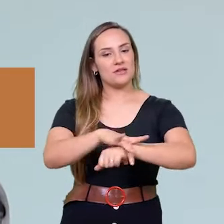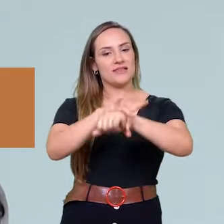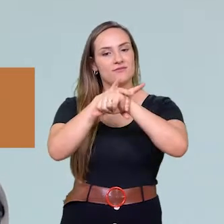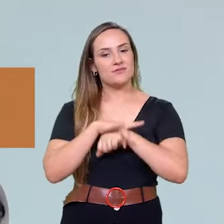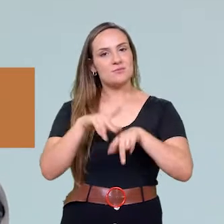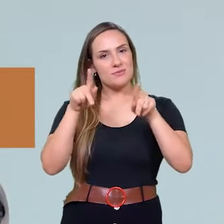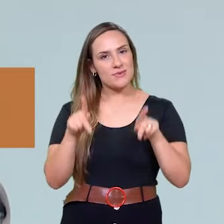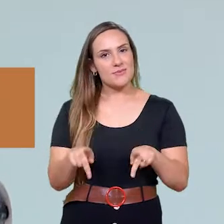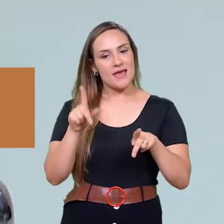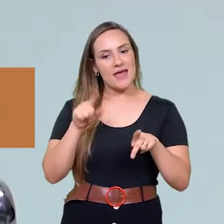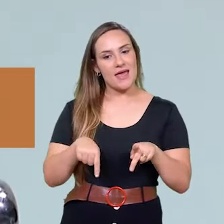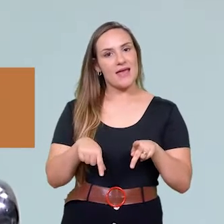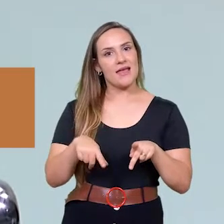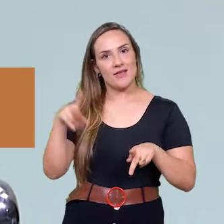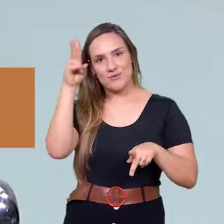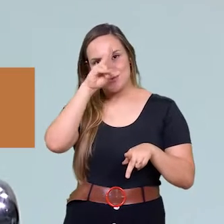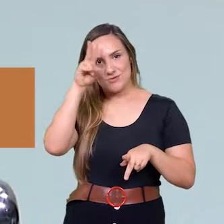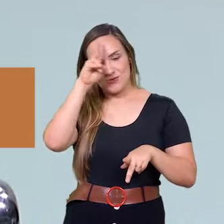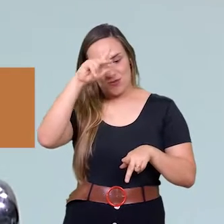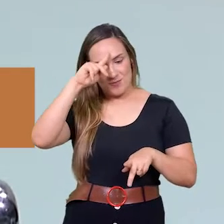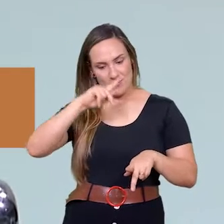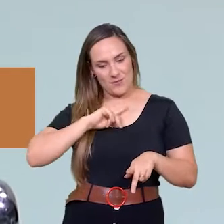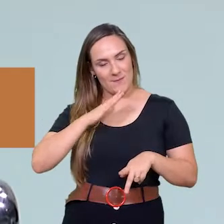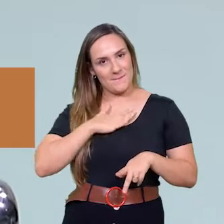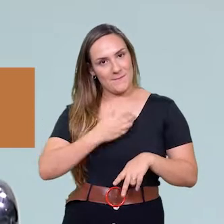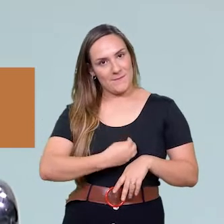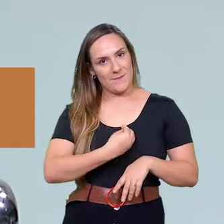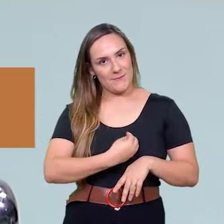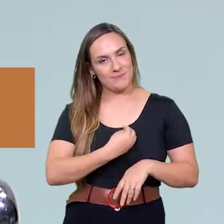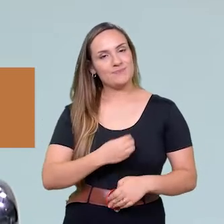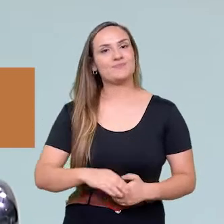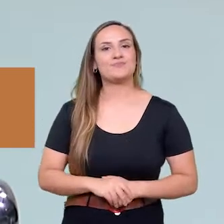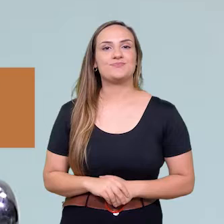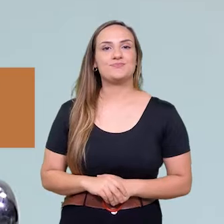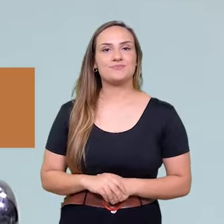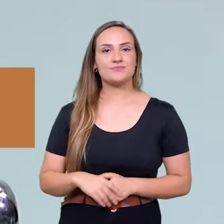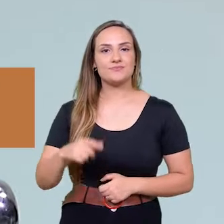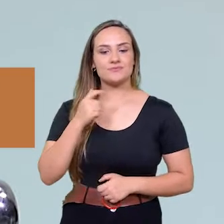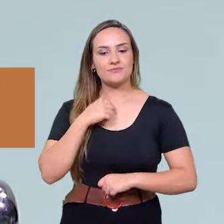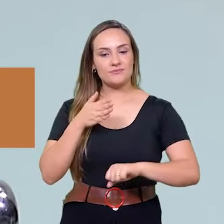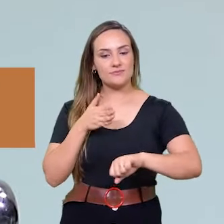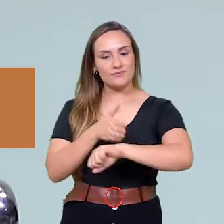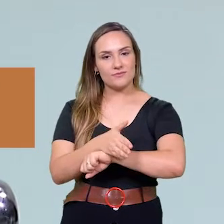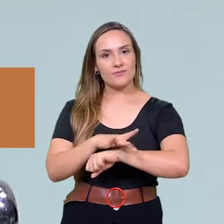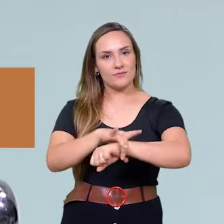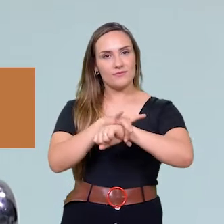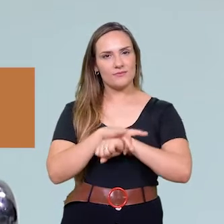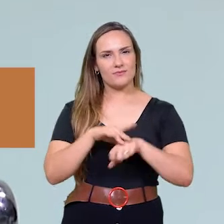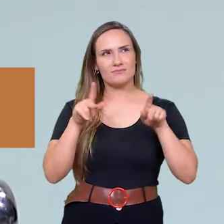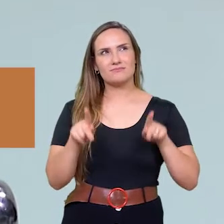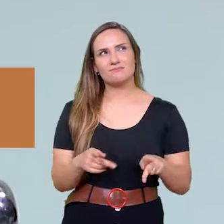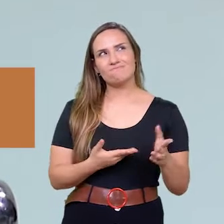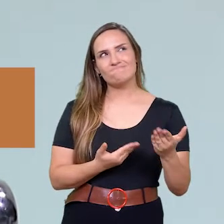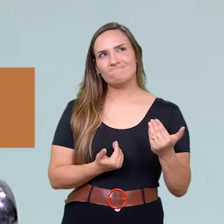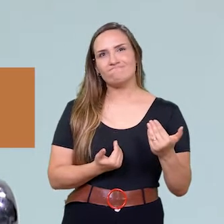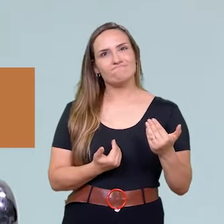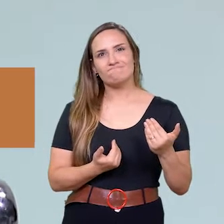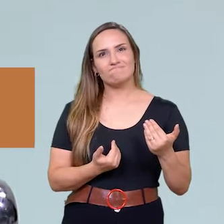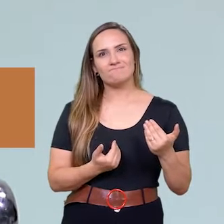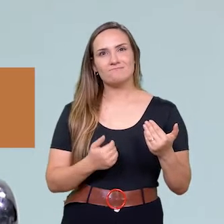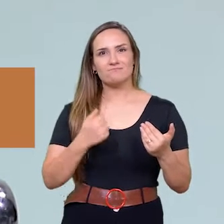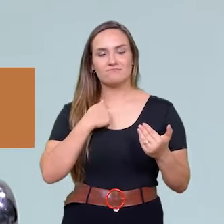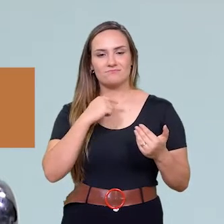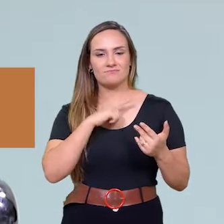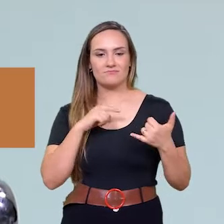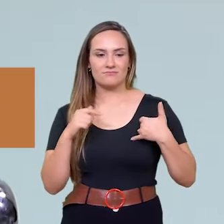Defensoria Pública é a história, a maior história da minha vida. E eu ingressei na Defensoria não tão jovem,